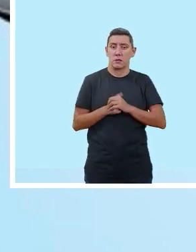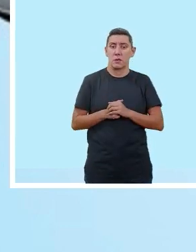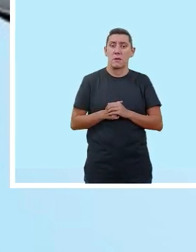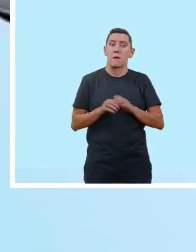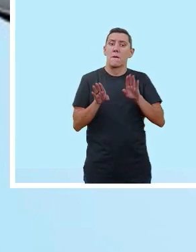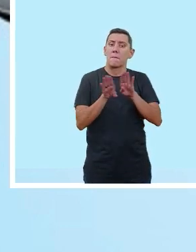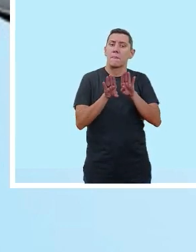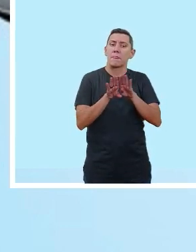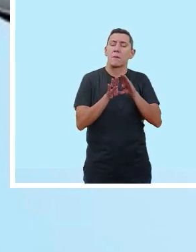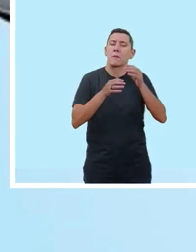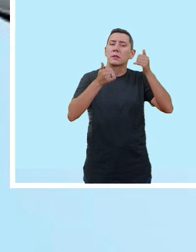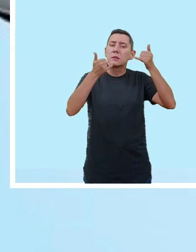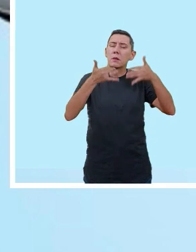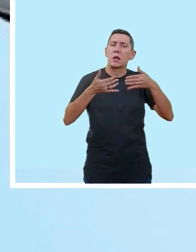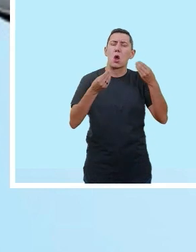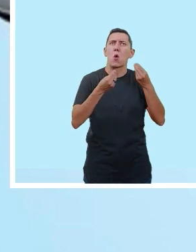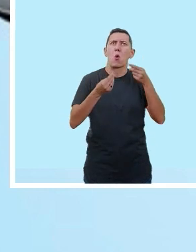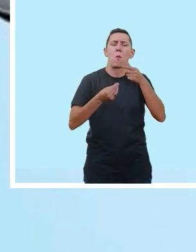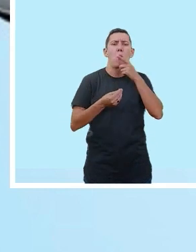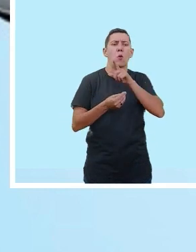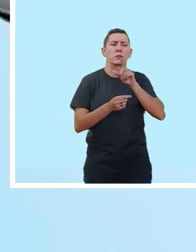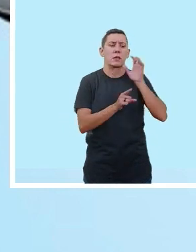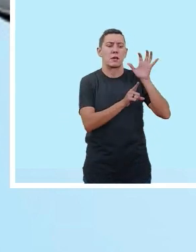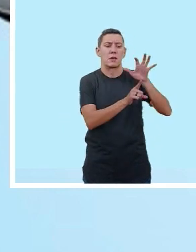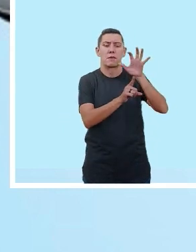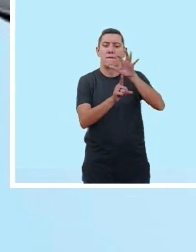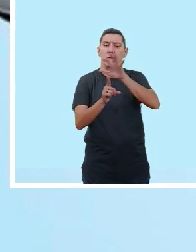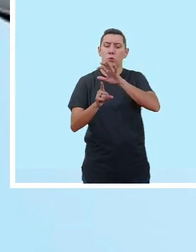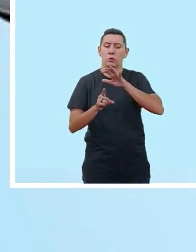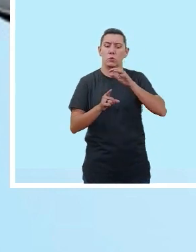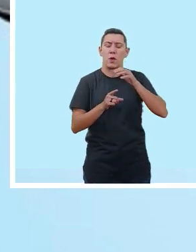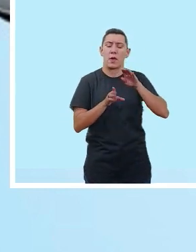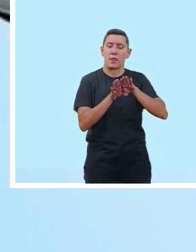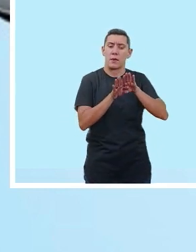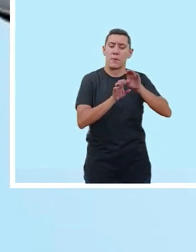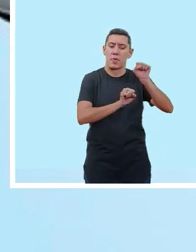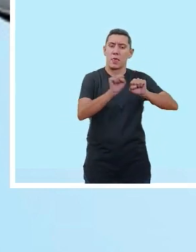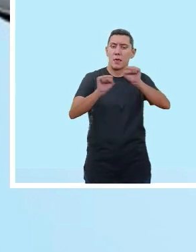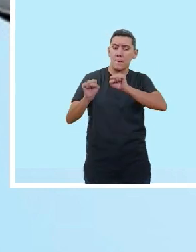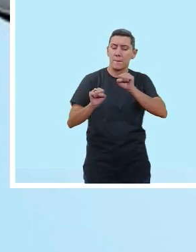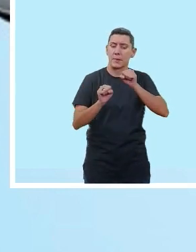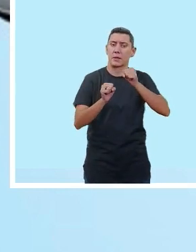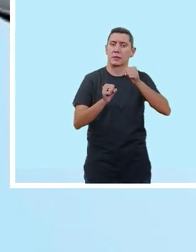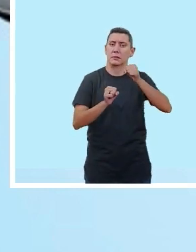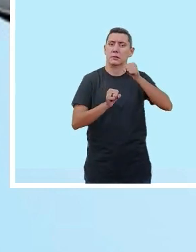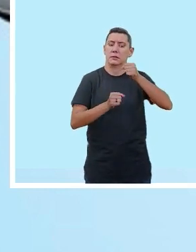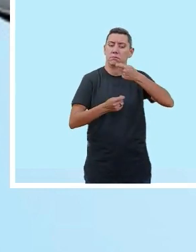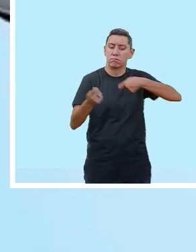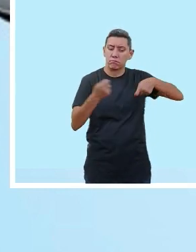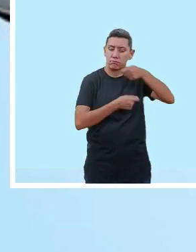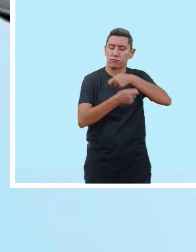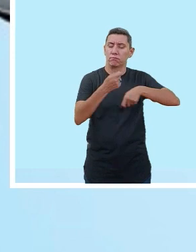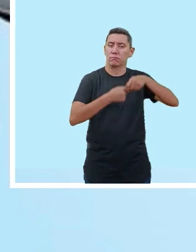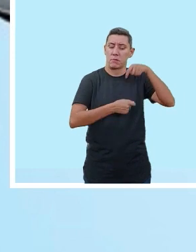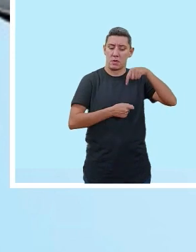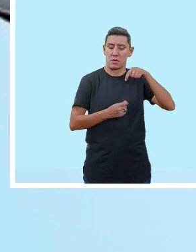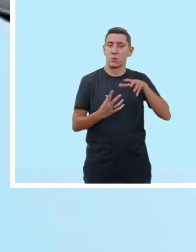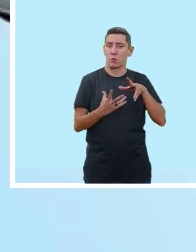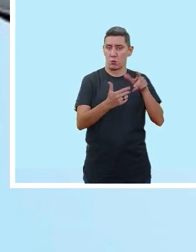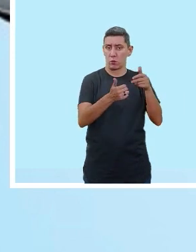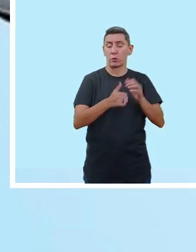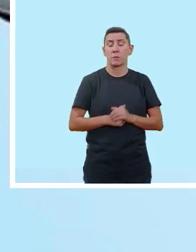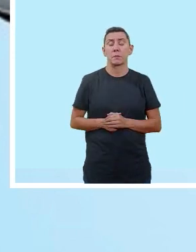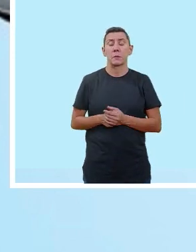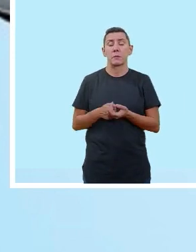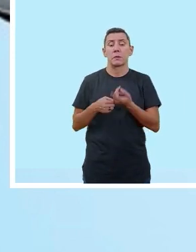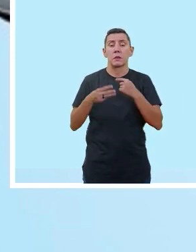respeito disso e qual o impacto disso para negócios, pessoas e todos nós aqui no planeta. Depois a